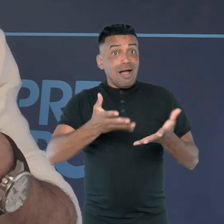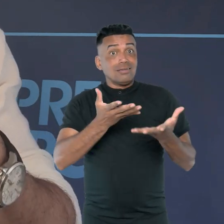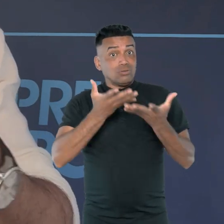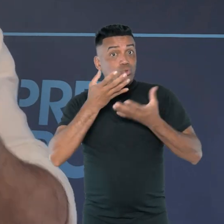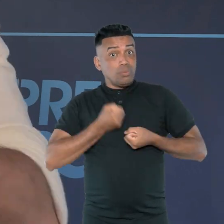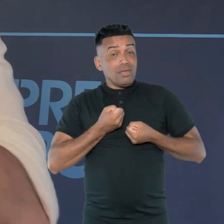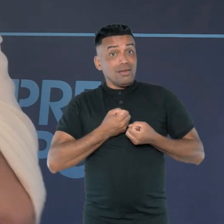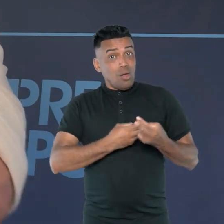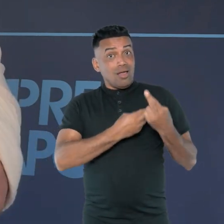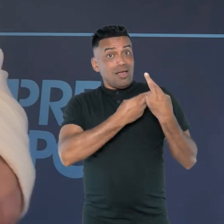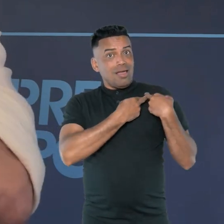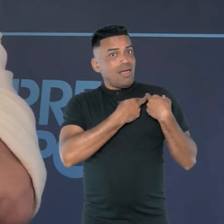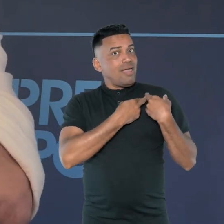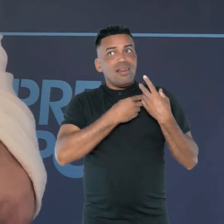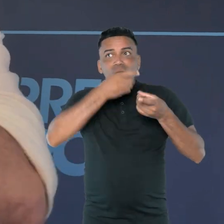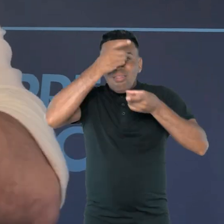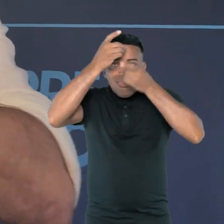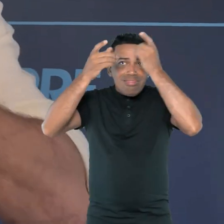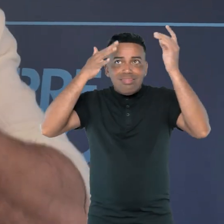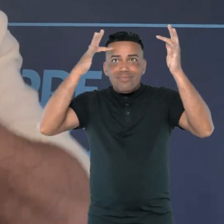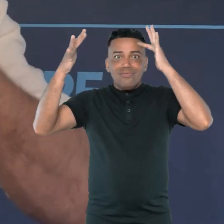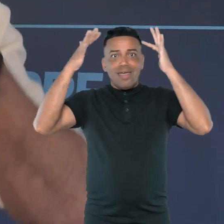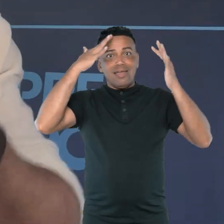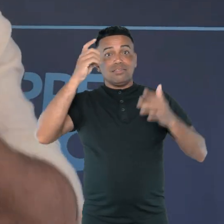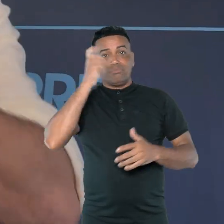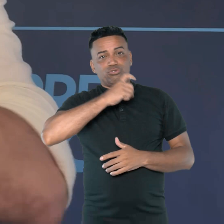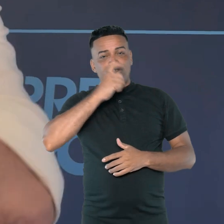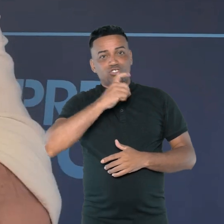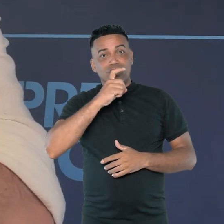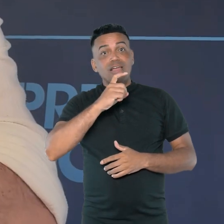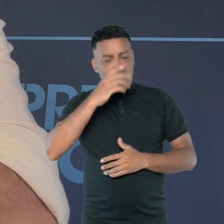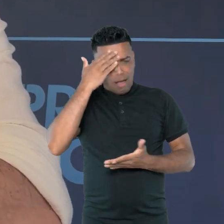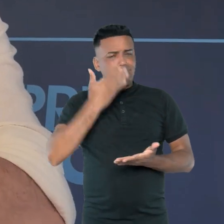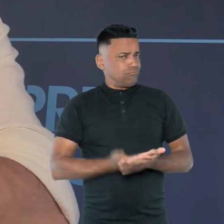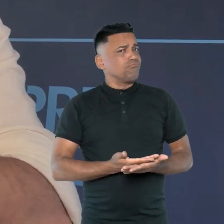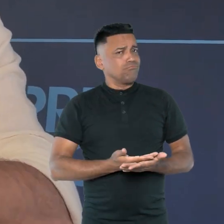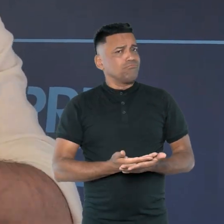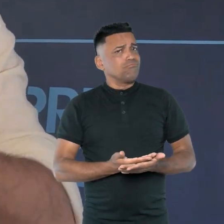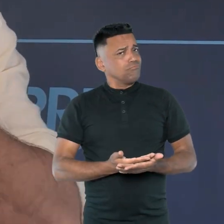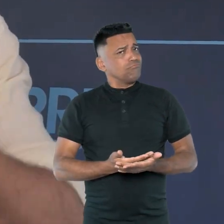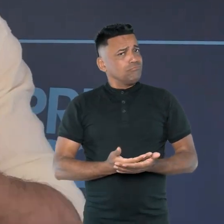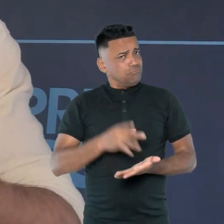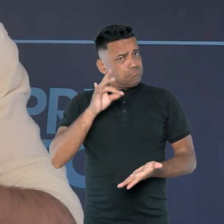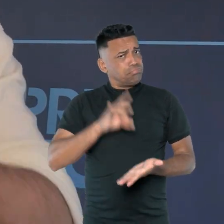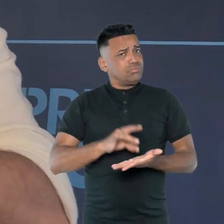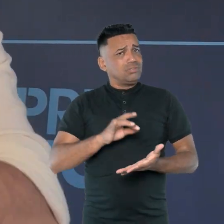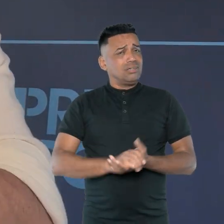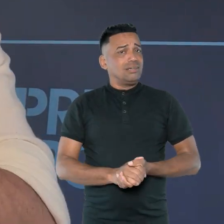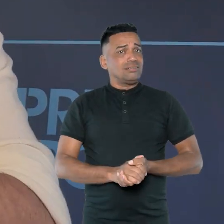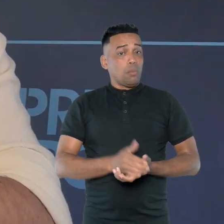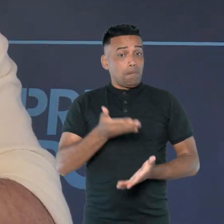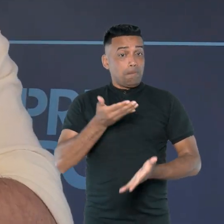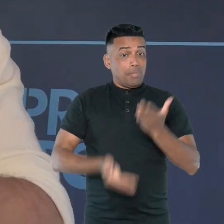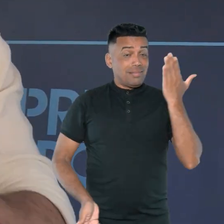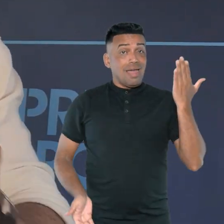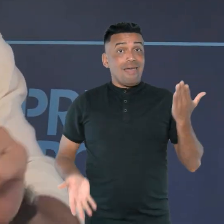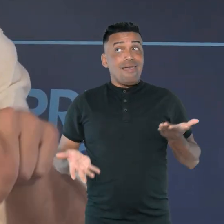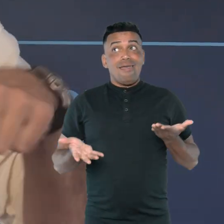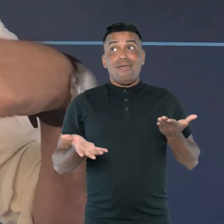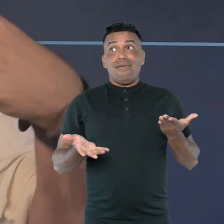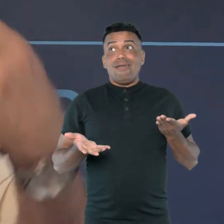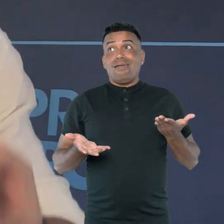não inventa mentiras, né? Ele acredita e constrói verdades. Então, desperdiçar de fato isso,